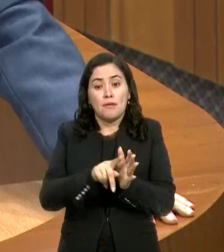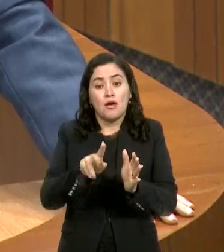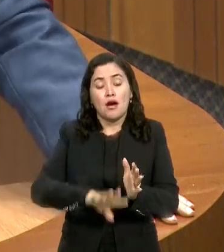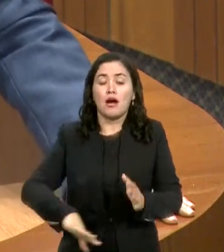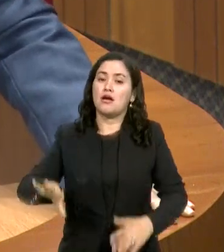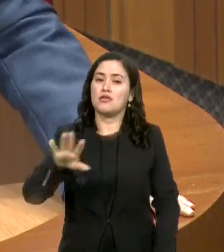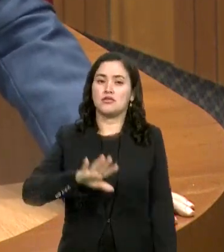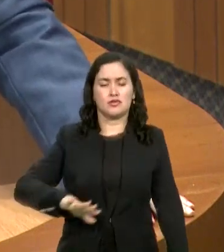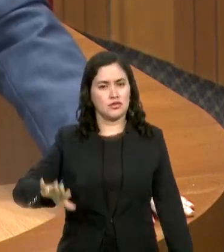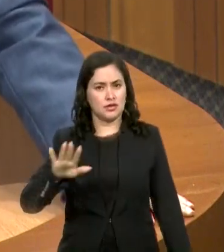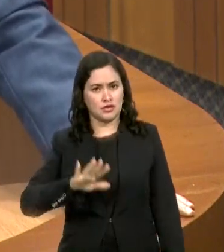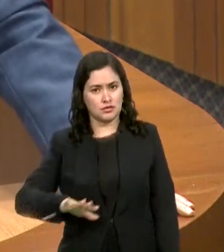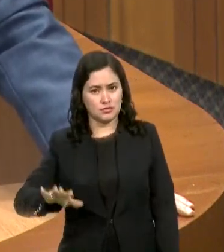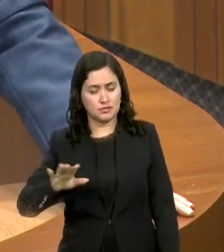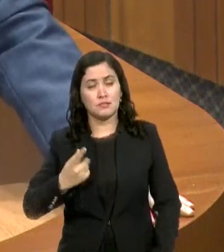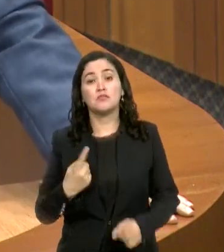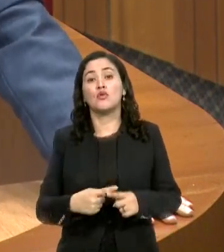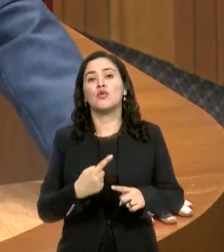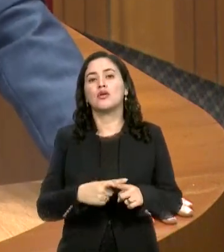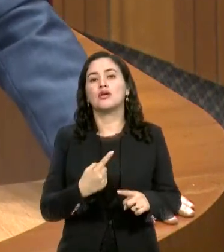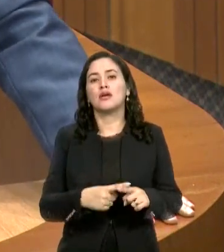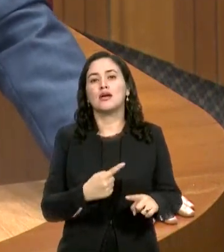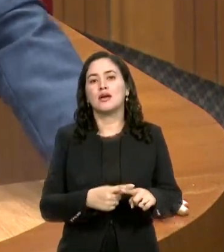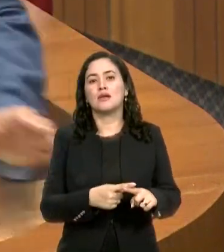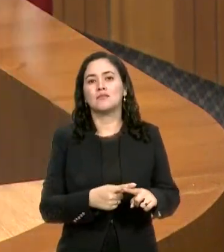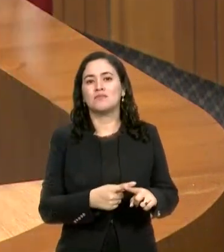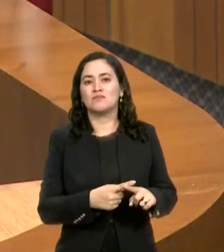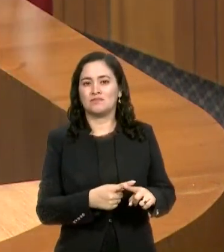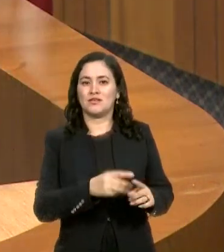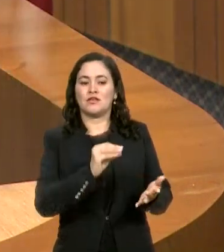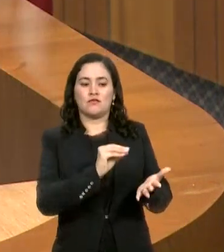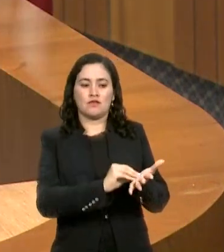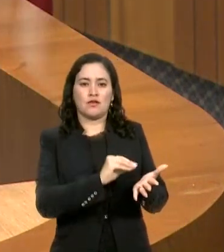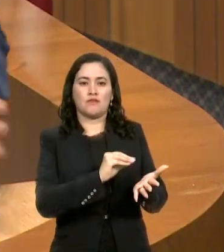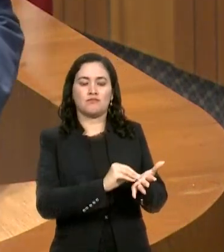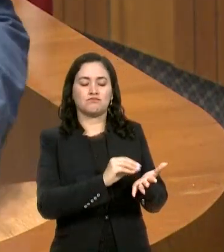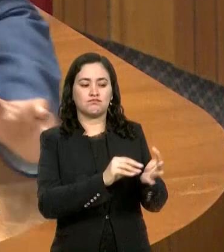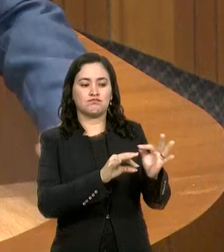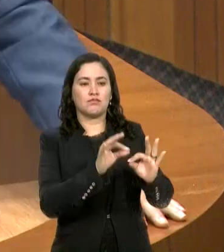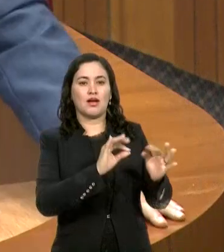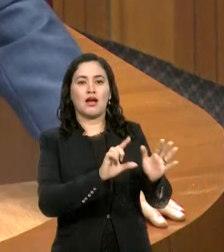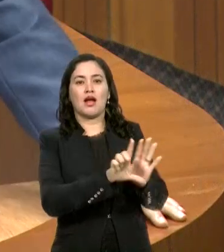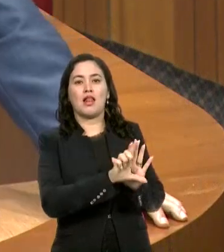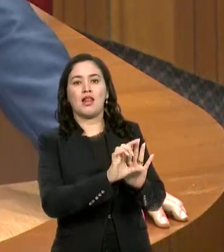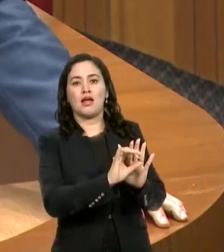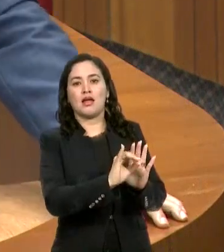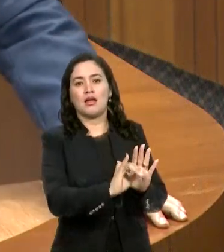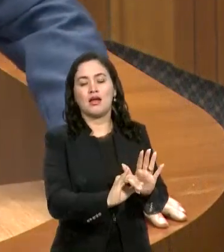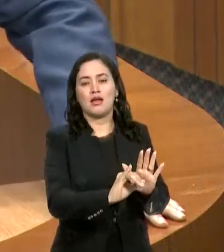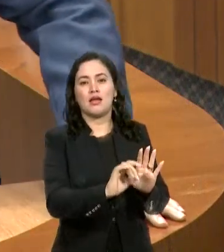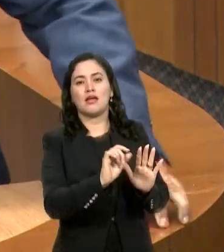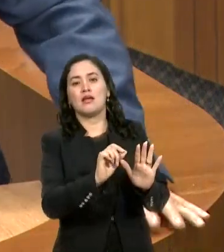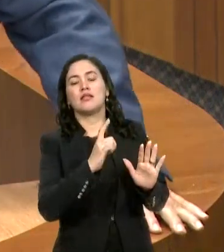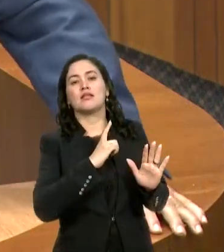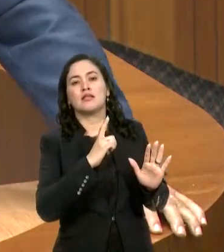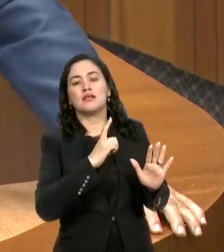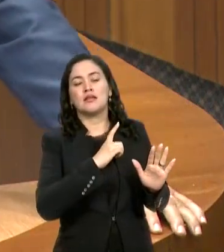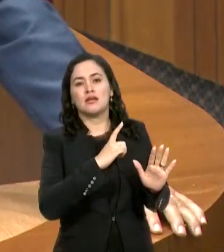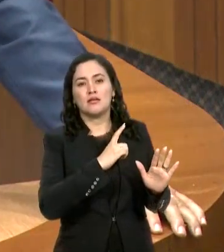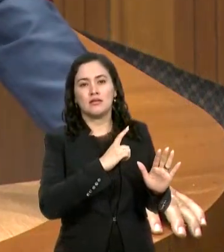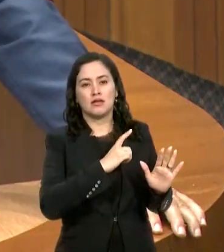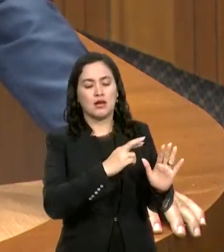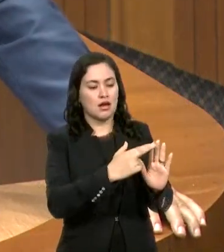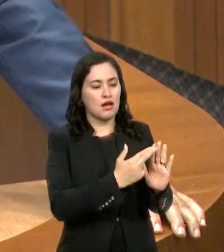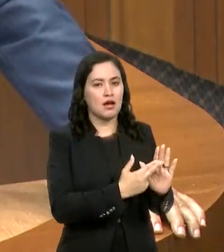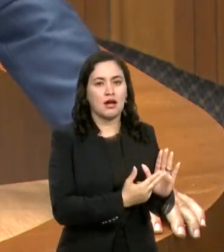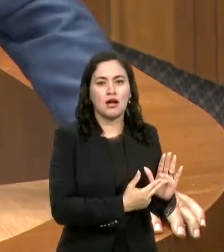fragilidade jurídica em função da questão dos títulos de posse. É necessário a gente fazer